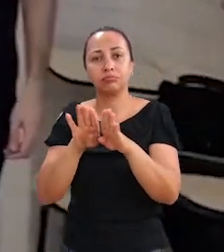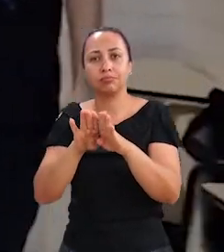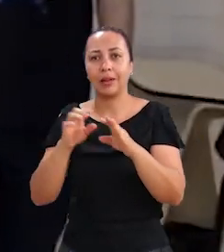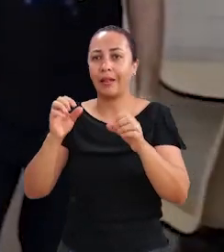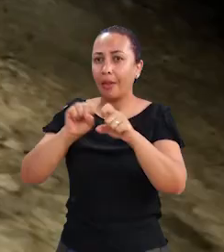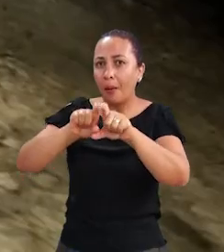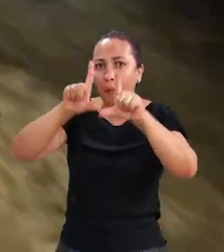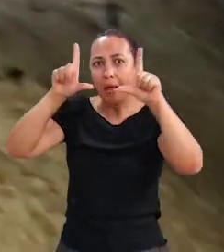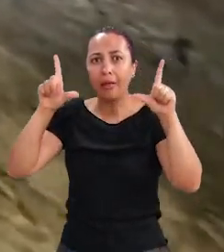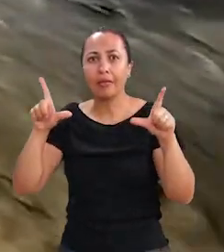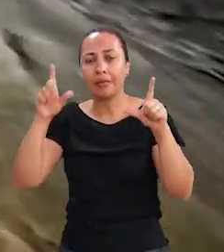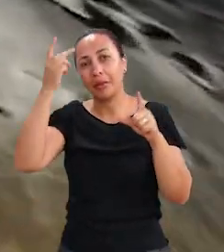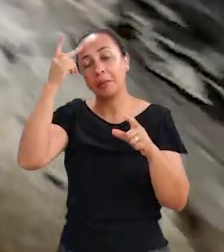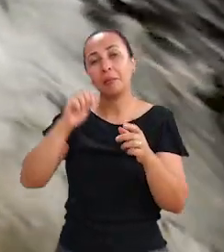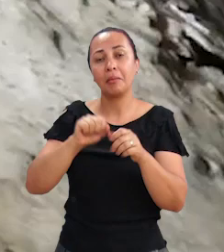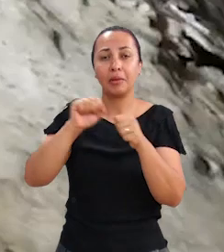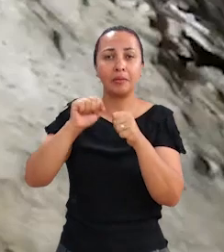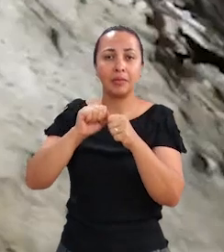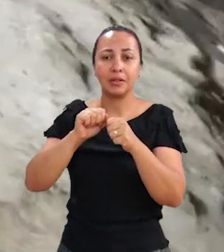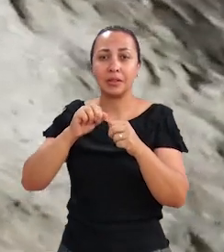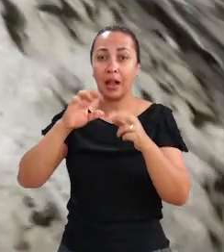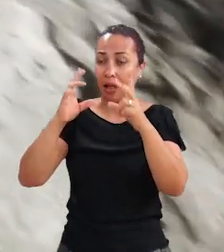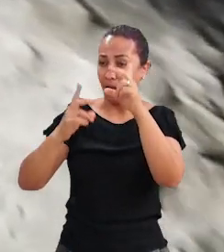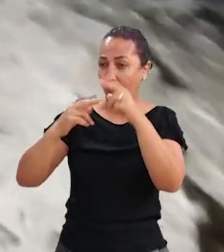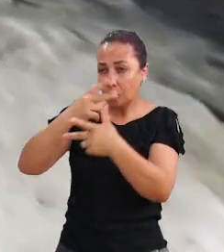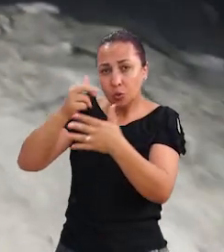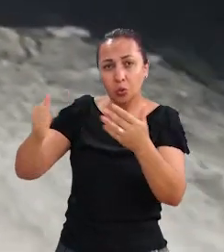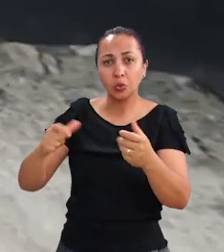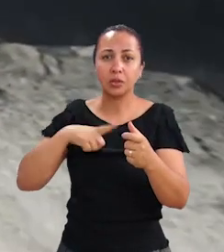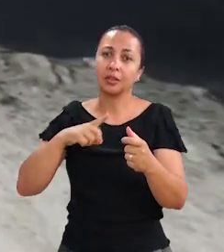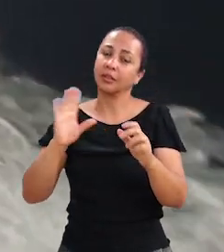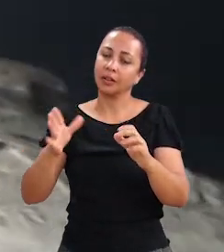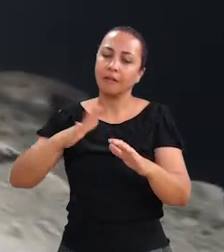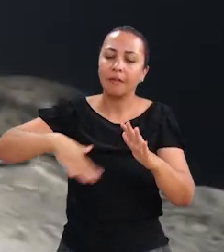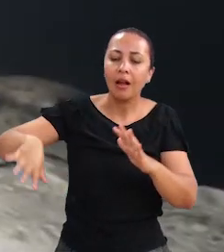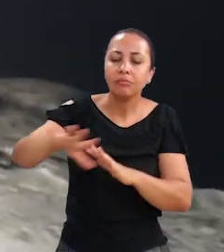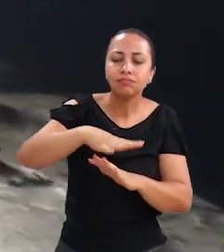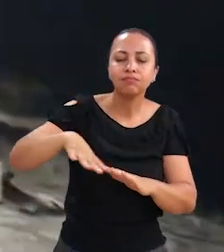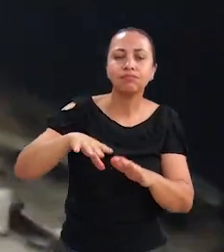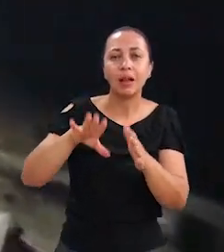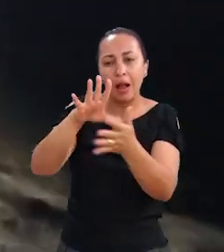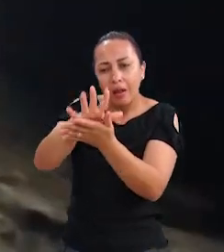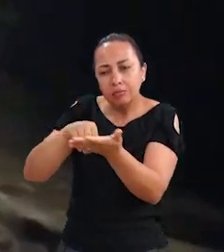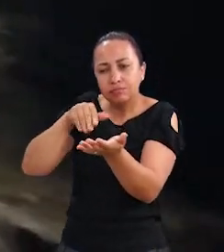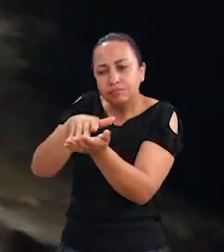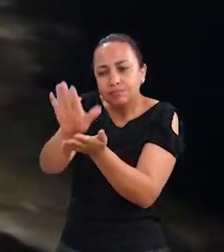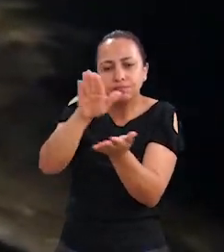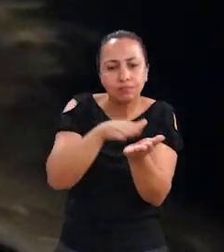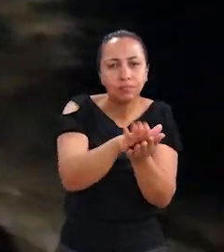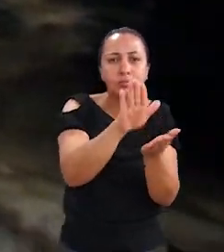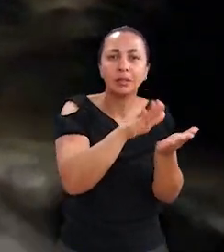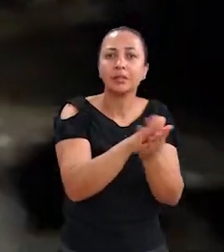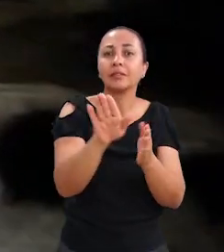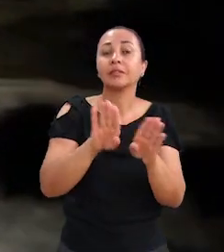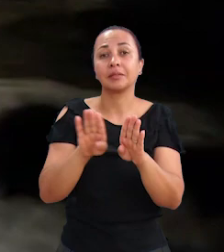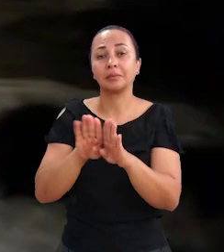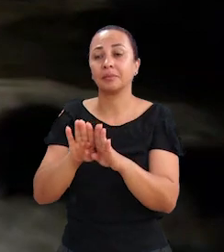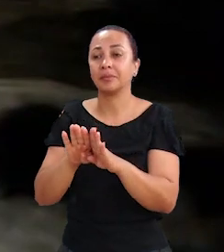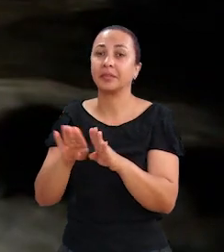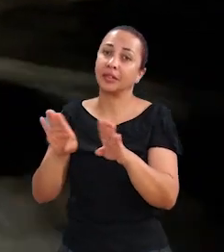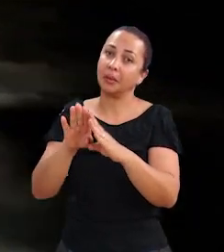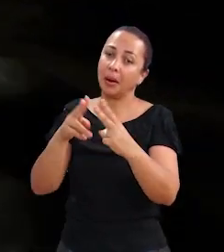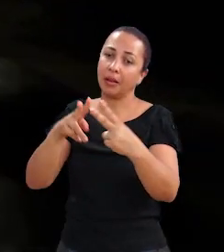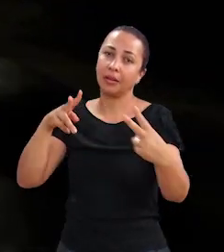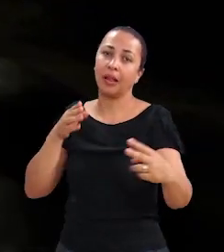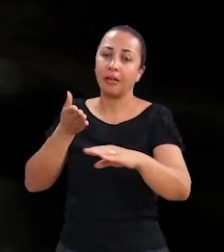realidade virtual e realidade aumentada, para tornar os materiais que ele já tem feito em campo, que são os escaneamentos de cavernas,